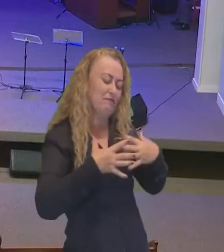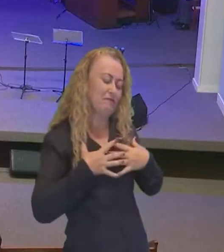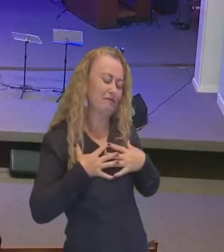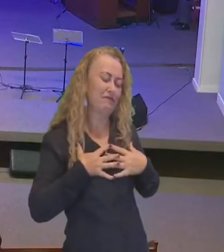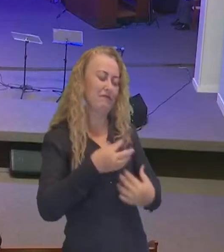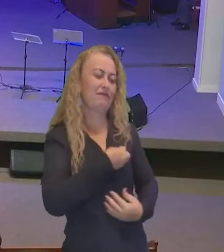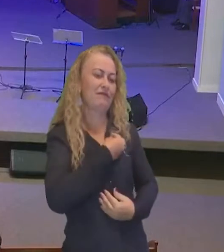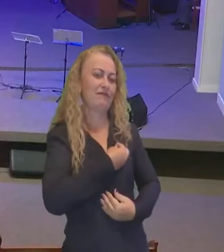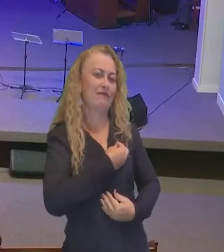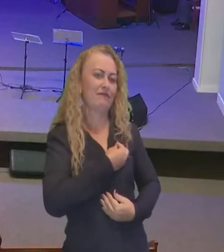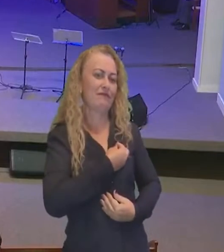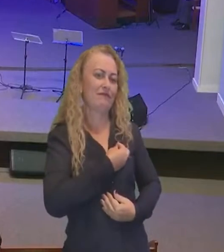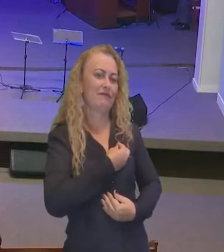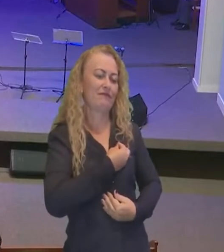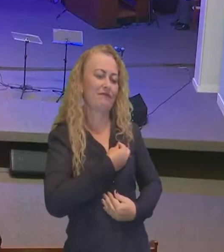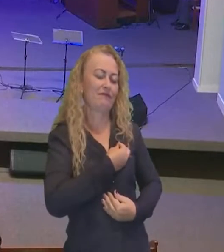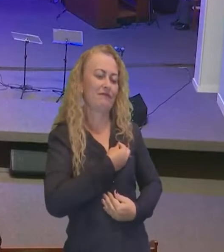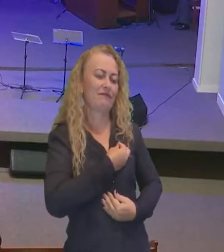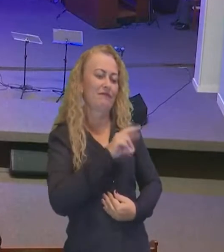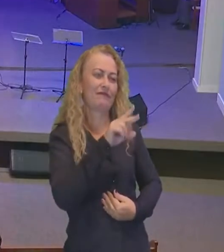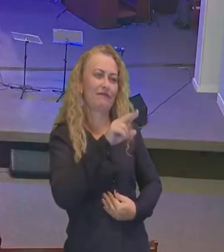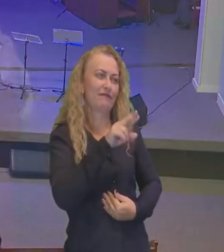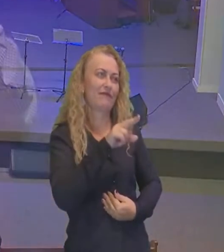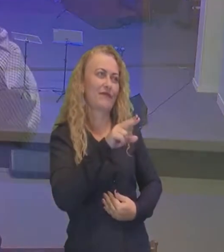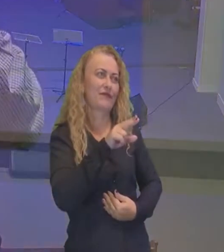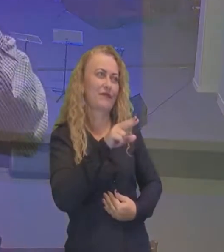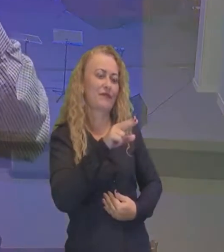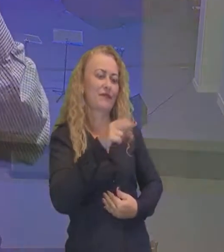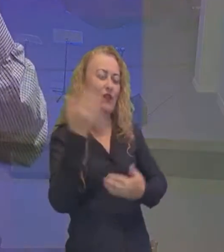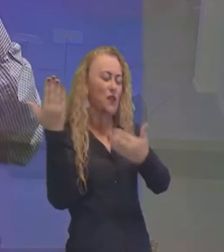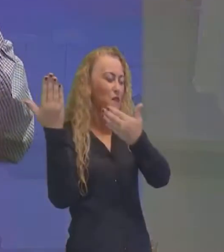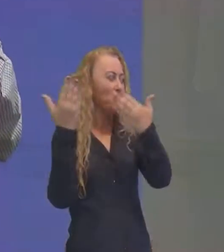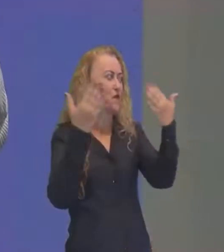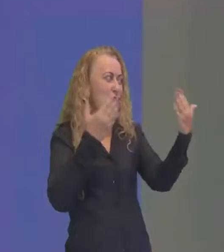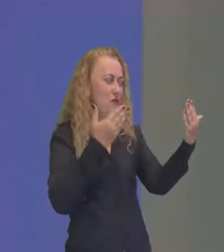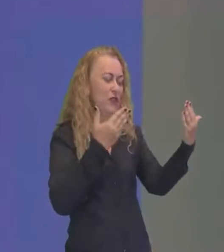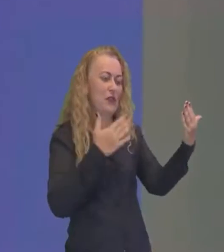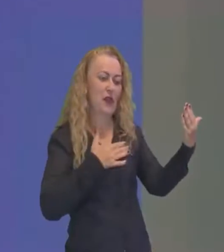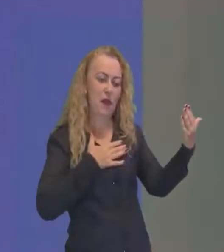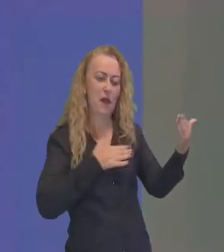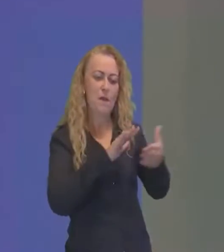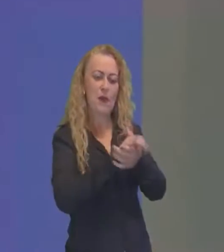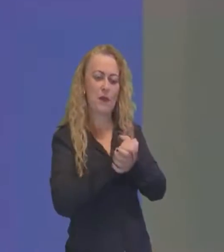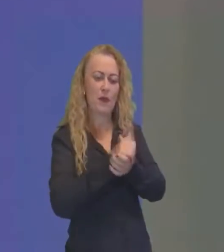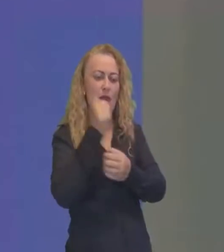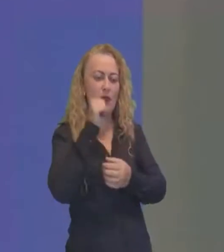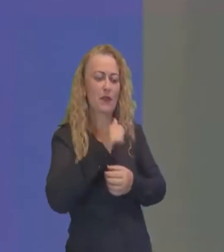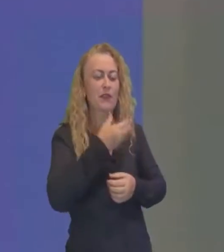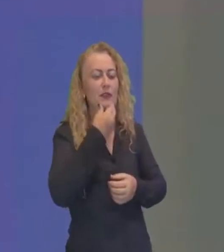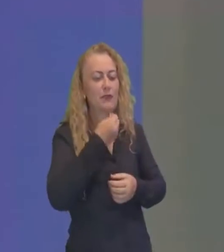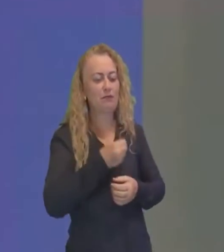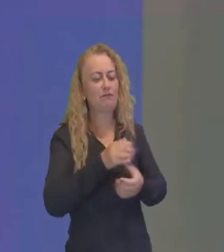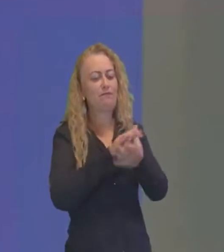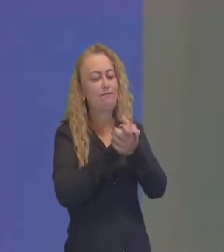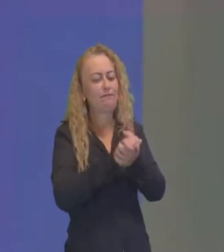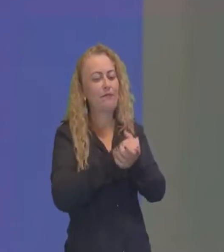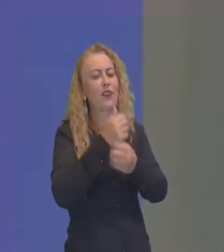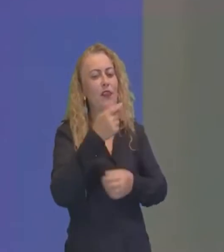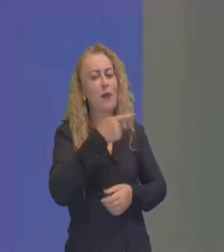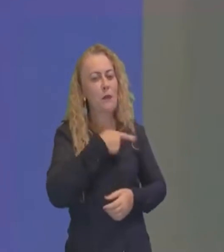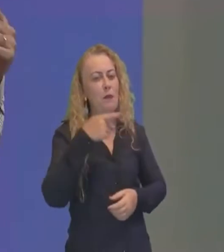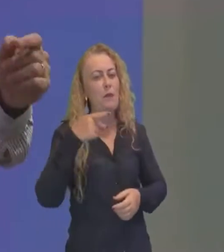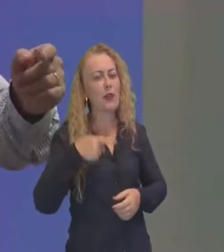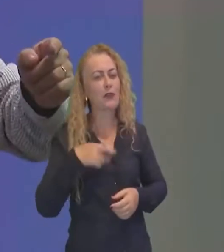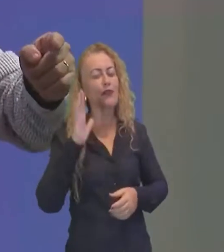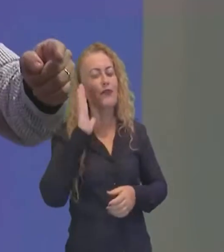vida. Irmãos, vocês estão diante de um casal que já foi provado em tantas questões da